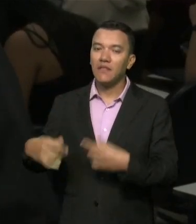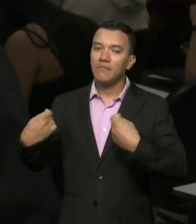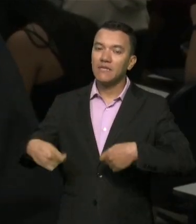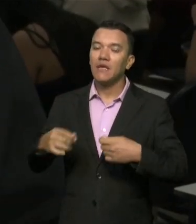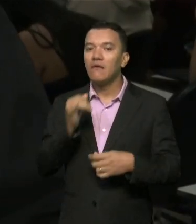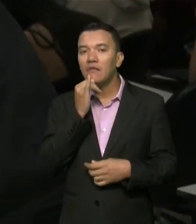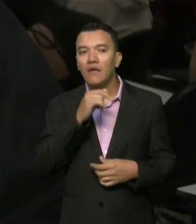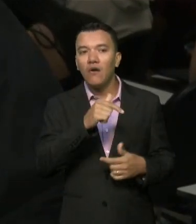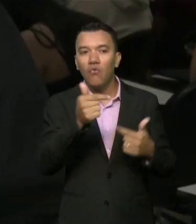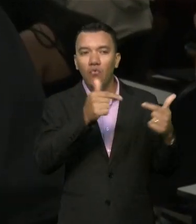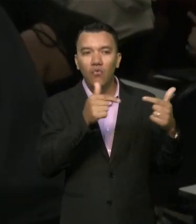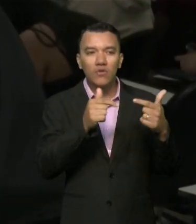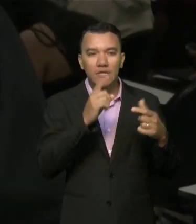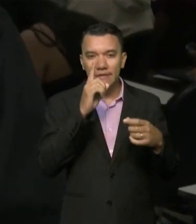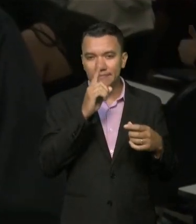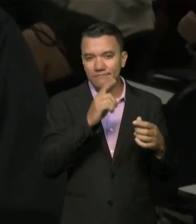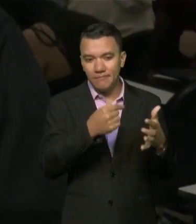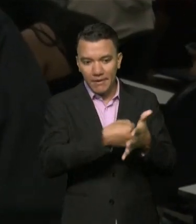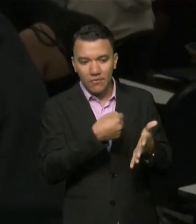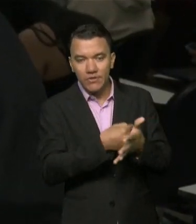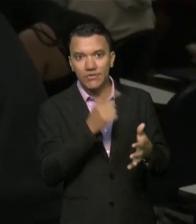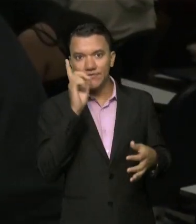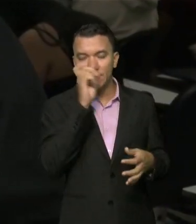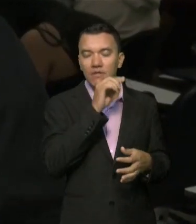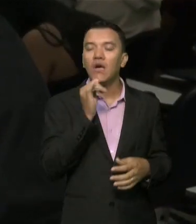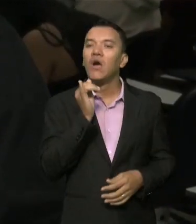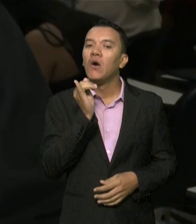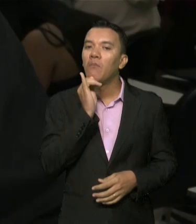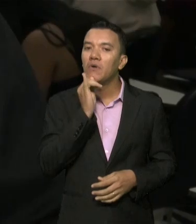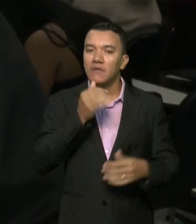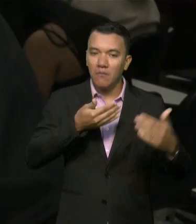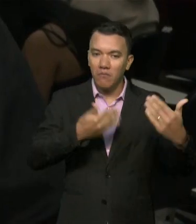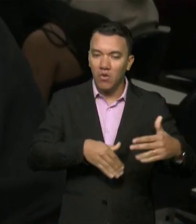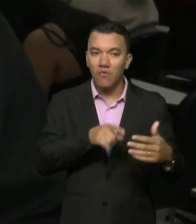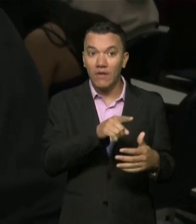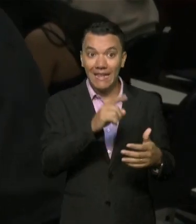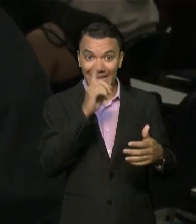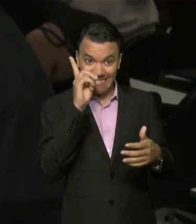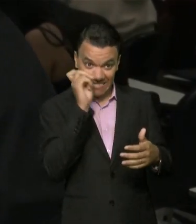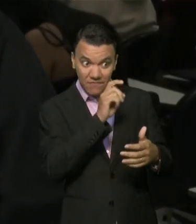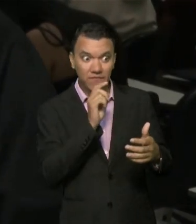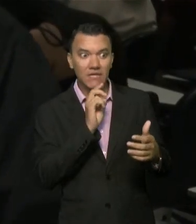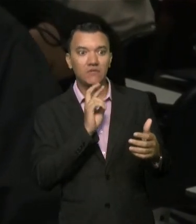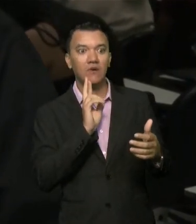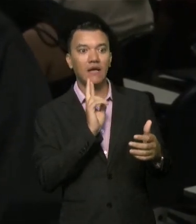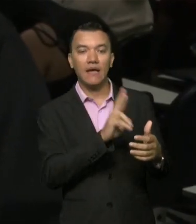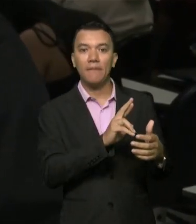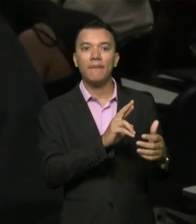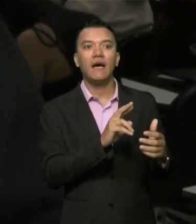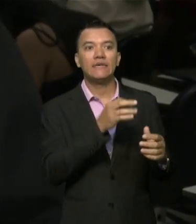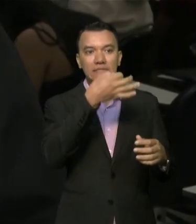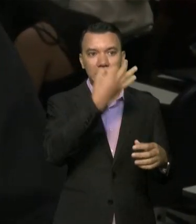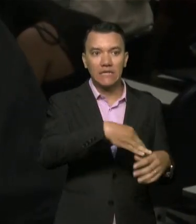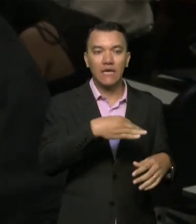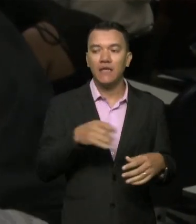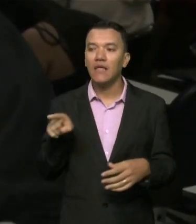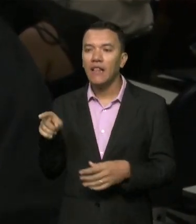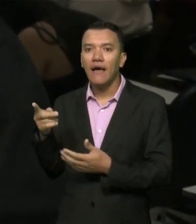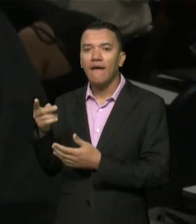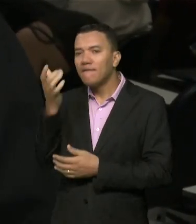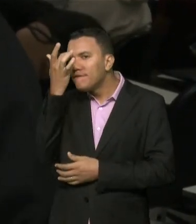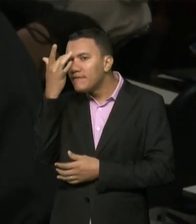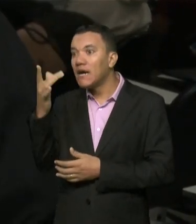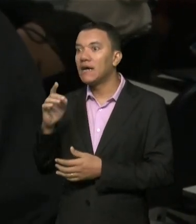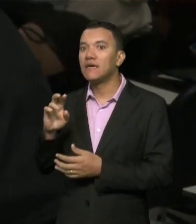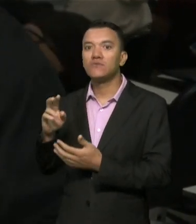mais difíceis. Então, nesse momento, quando você faz uma questão difícil, você acerta e você erra uma questão fácil, você acaba tendo uma